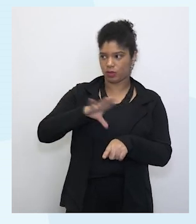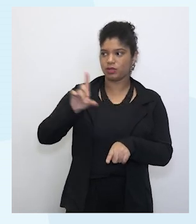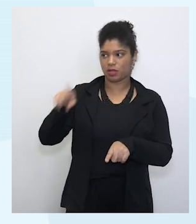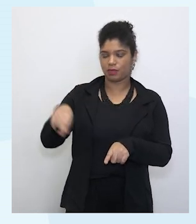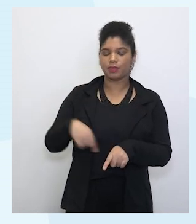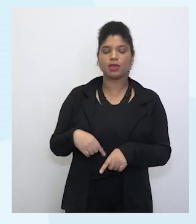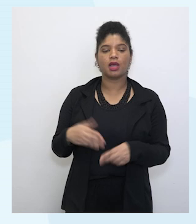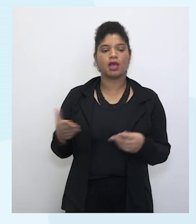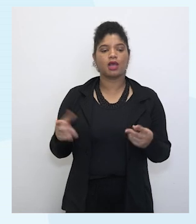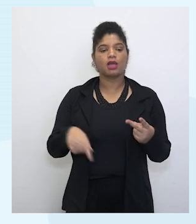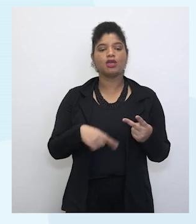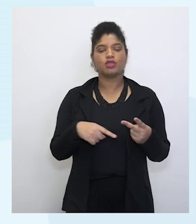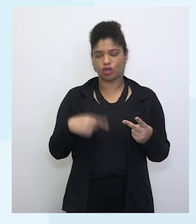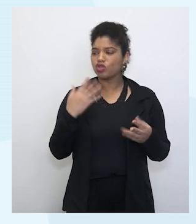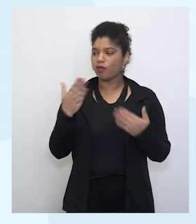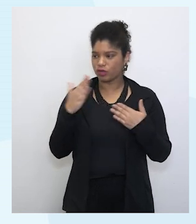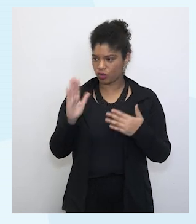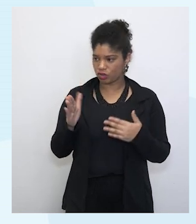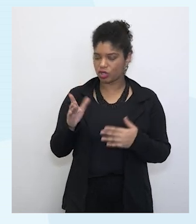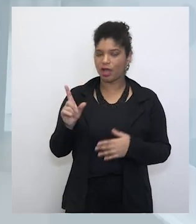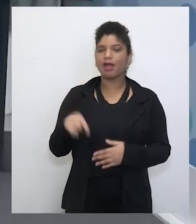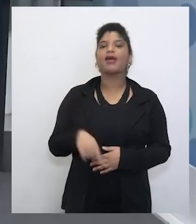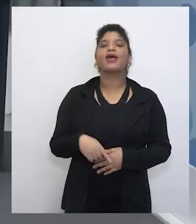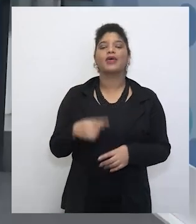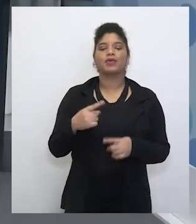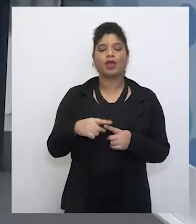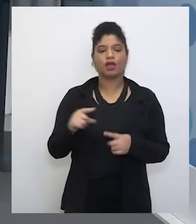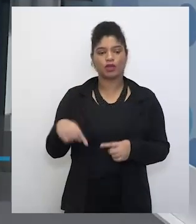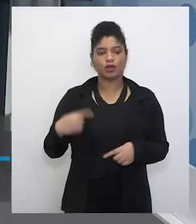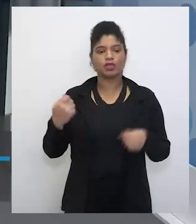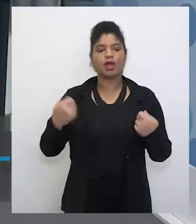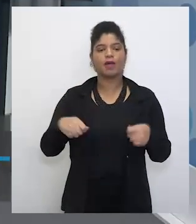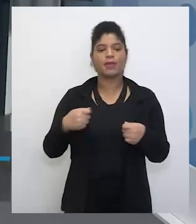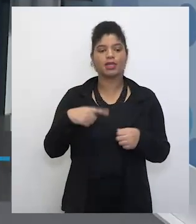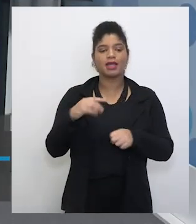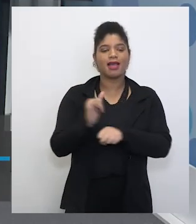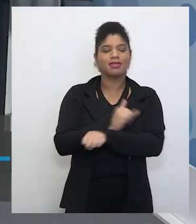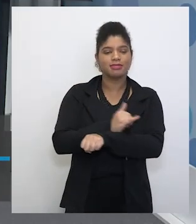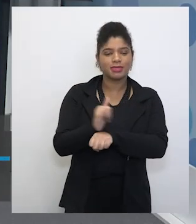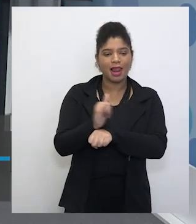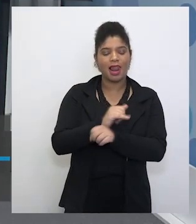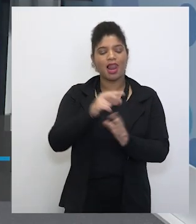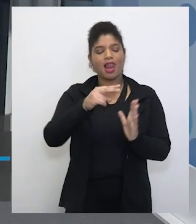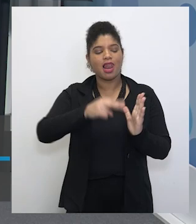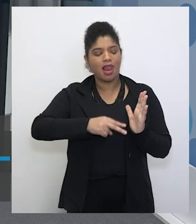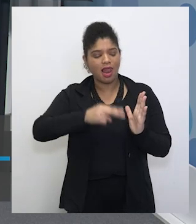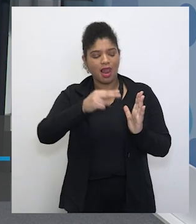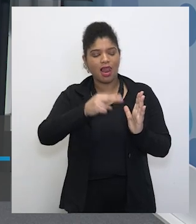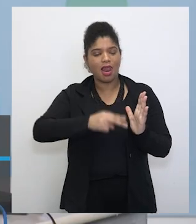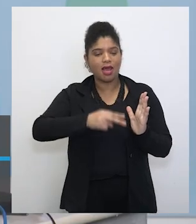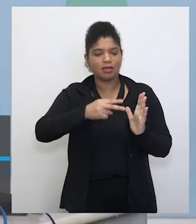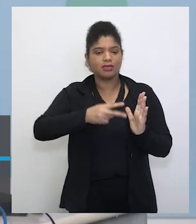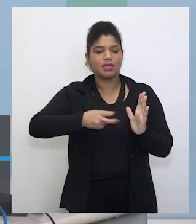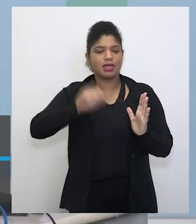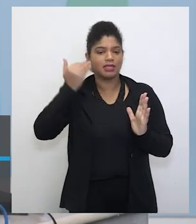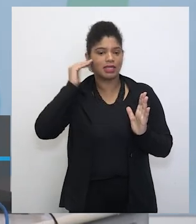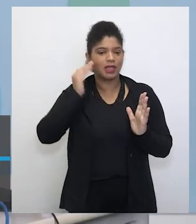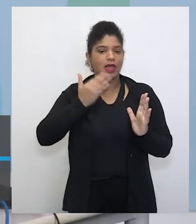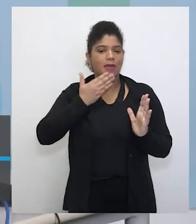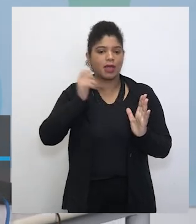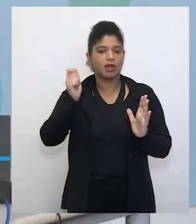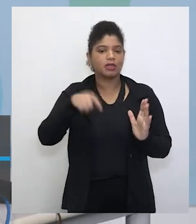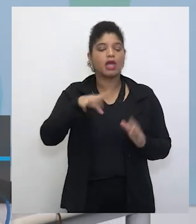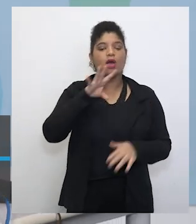Ótimo, acabamos de conversar sobre isso, né? Porque é sempre bom ter estratégias, né, de leitura para entender um texto, tanto